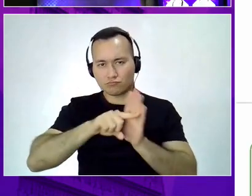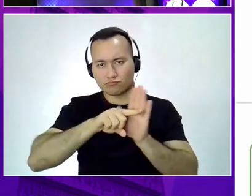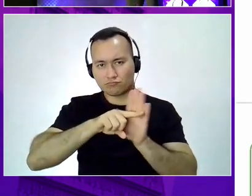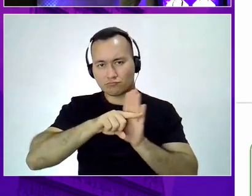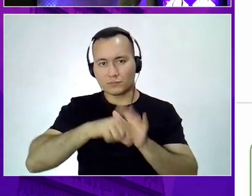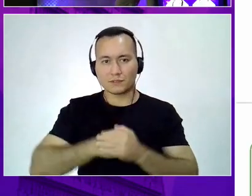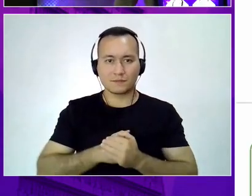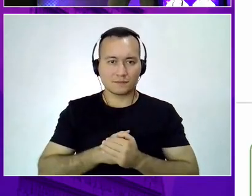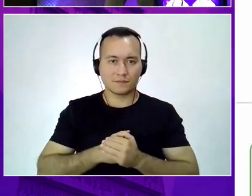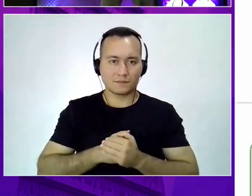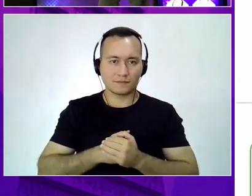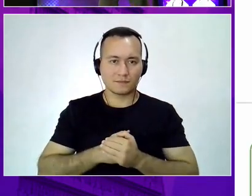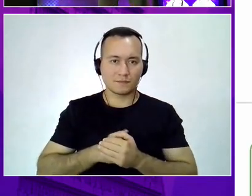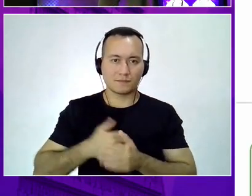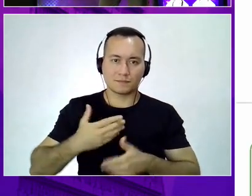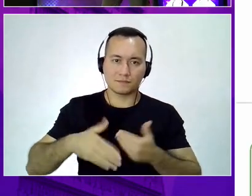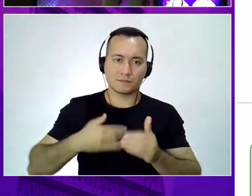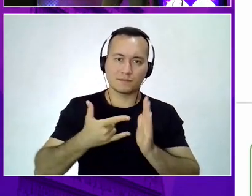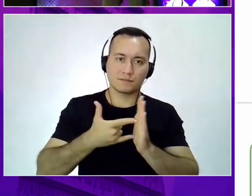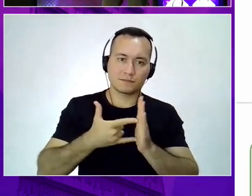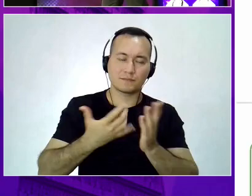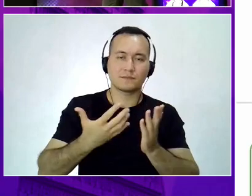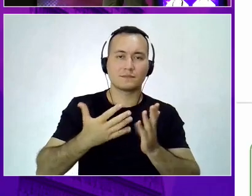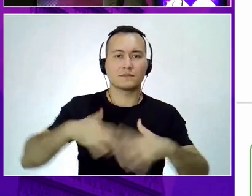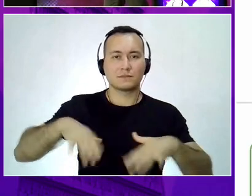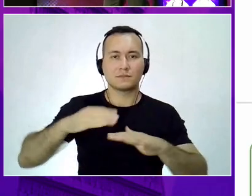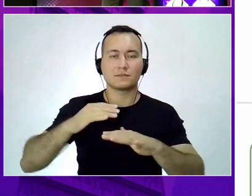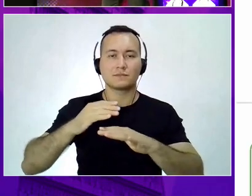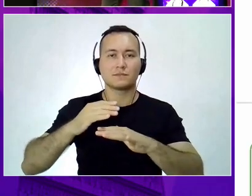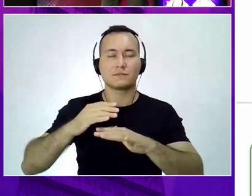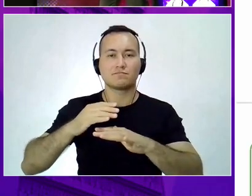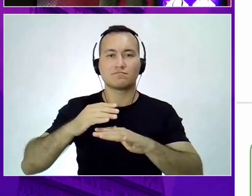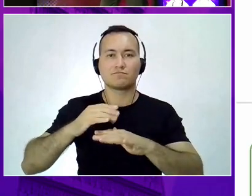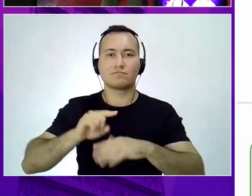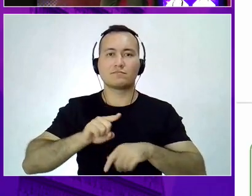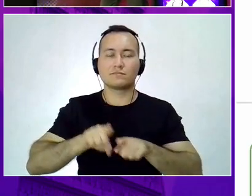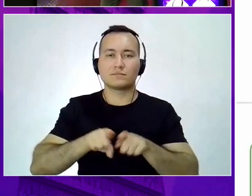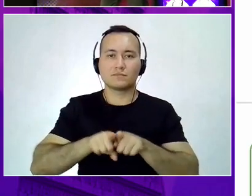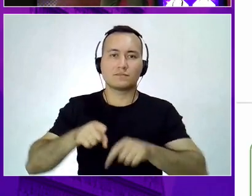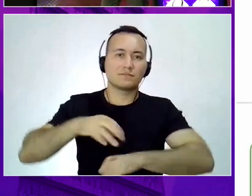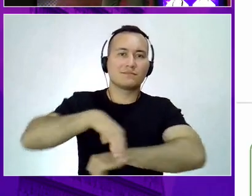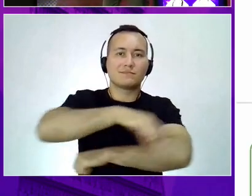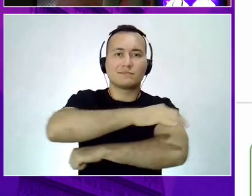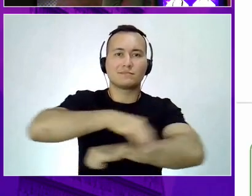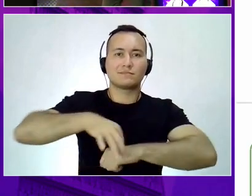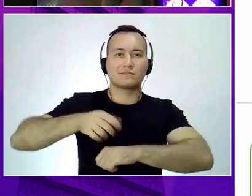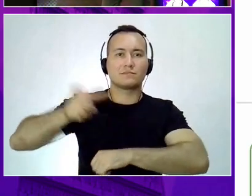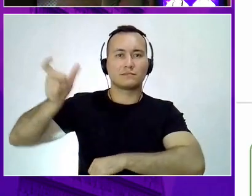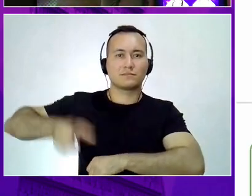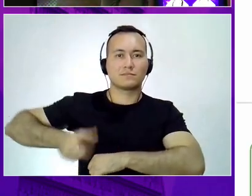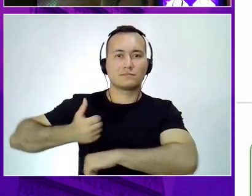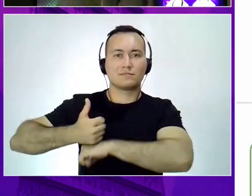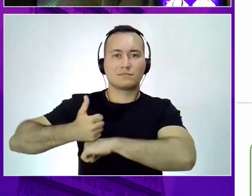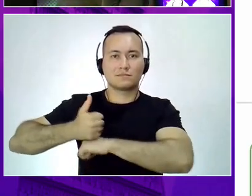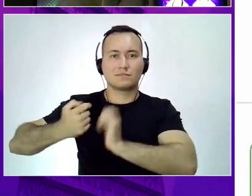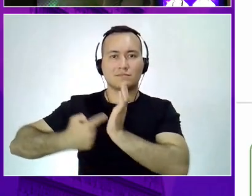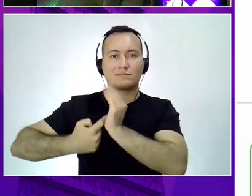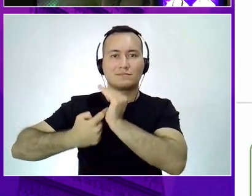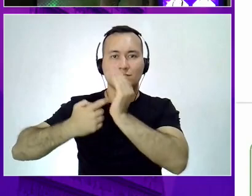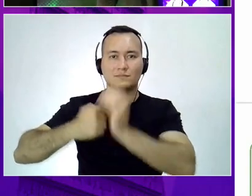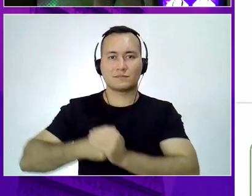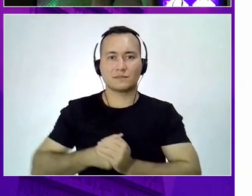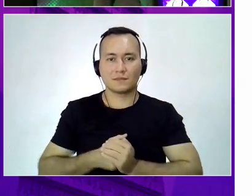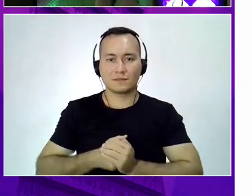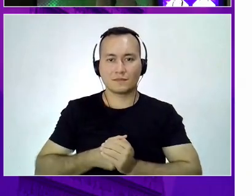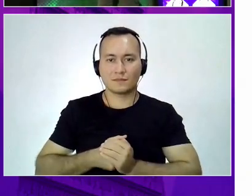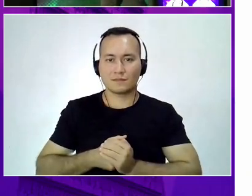tão válido para o nosso dia a dia. Porque a gente antes fazia etapas mais simples, agora são mais complexas, então a gente precisa entender um pouco melhor qual é a nossa